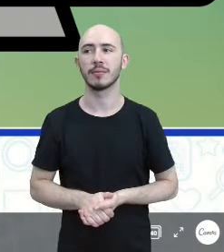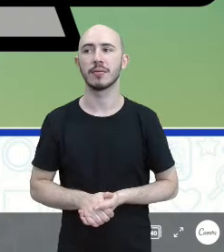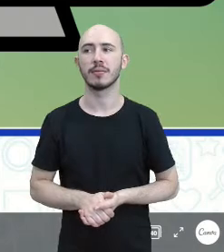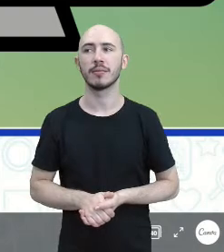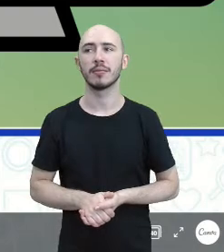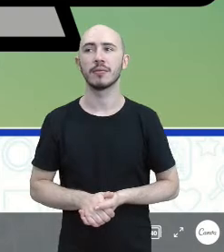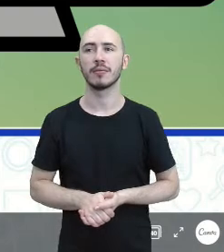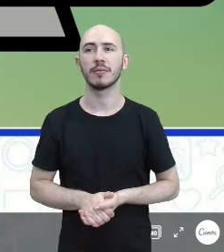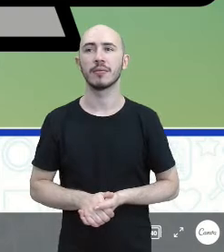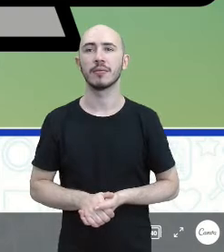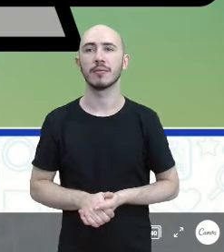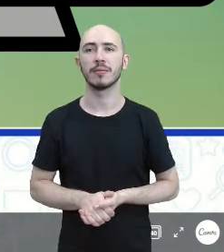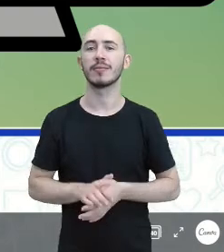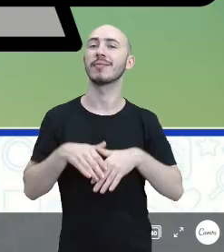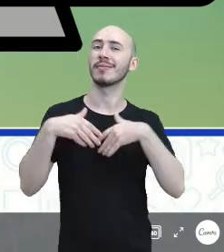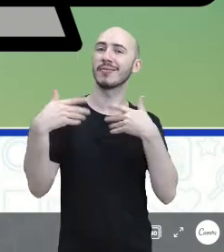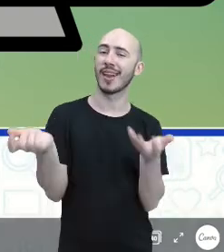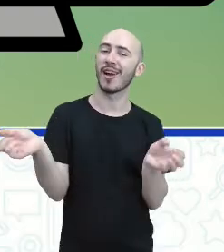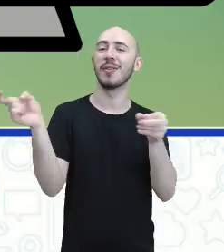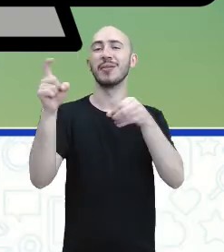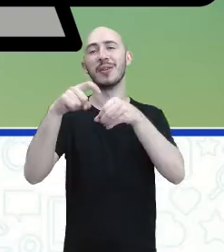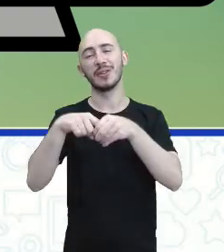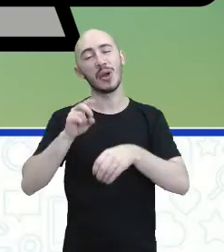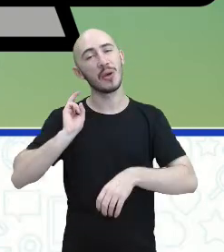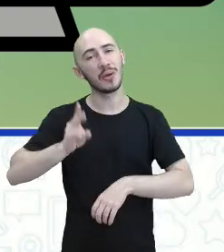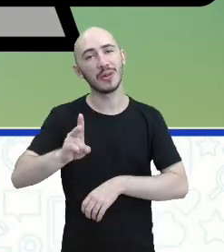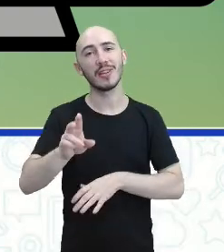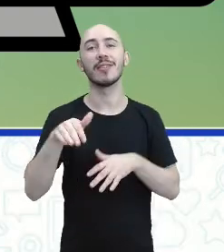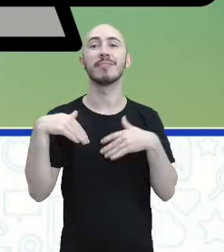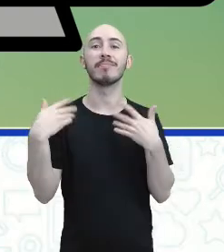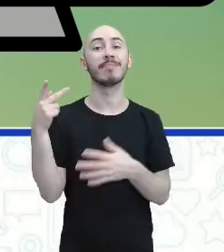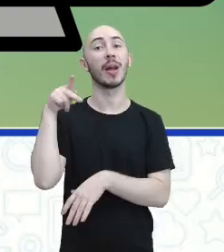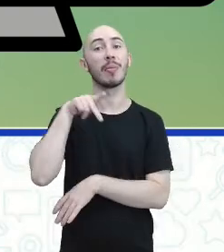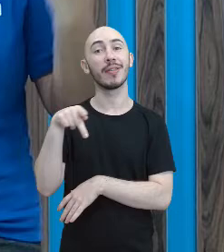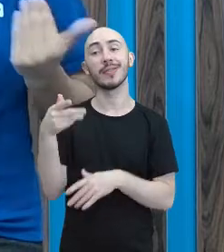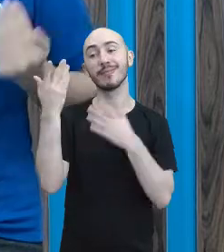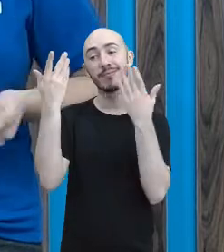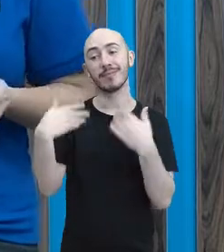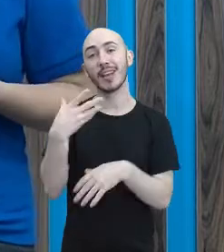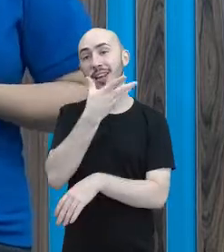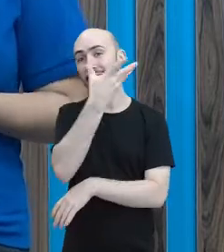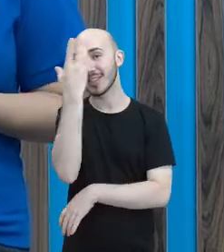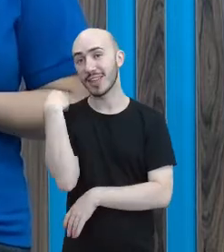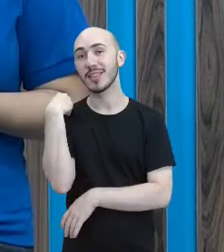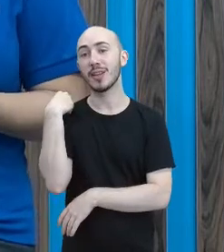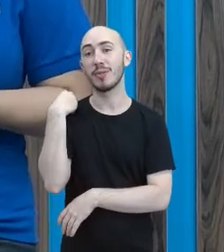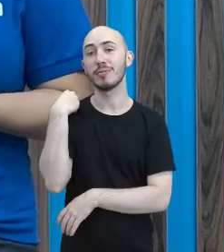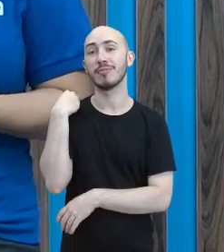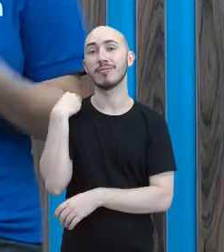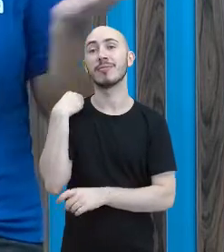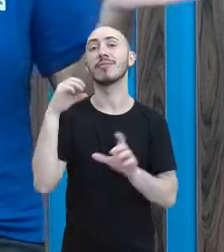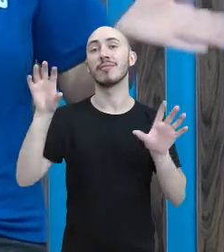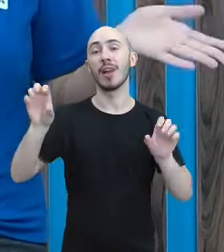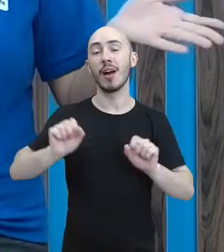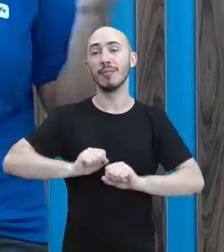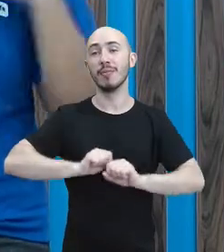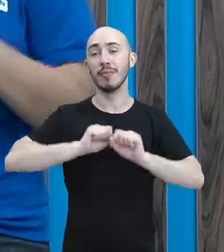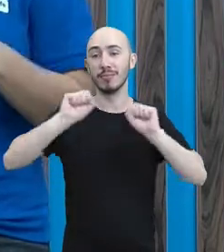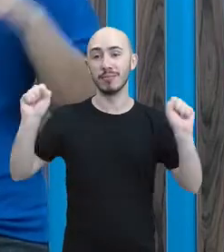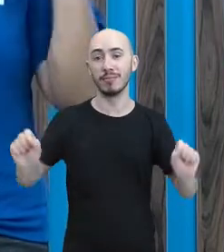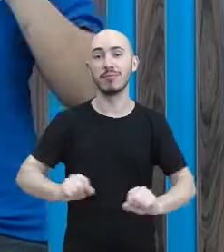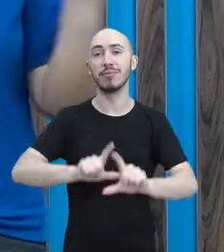Pronto. Agora, voltando, que a professora esqueceu de atualizar o material. Acontece,